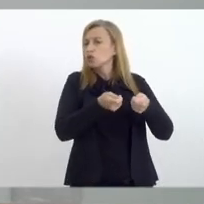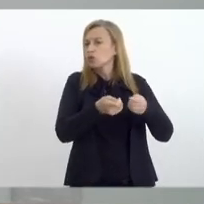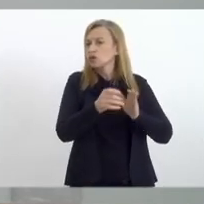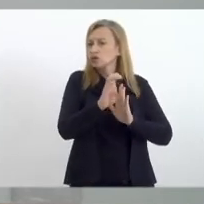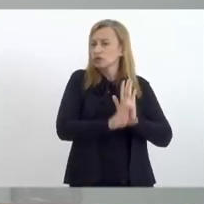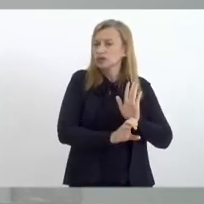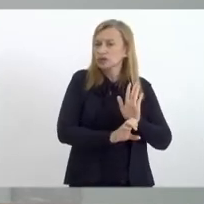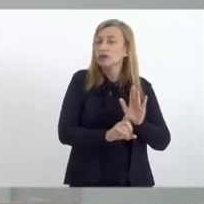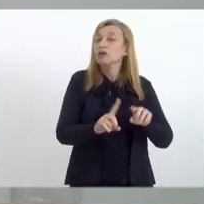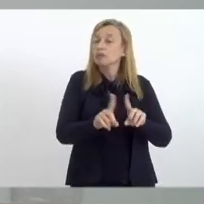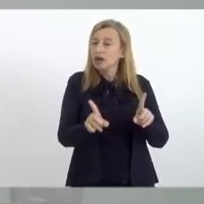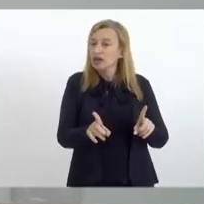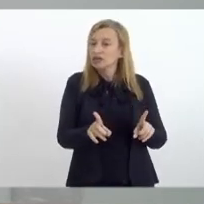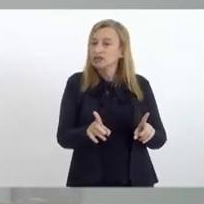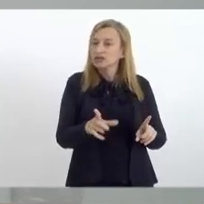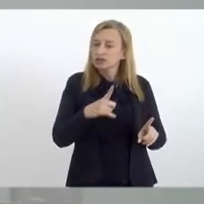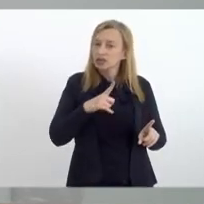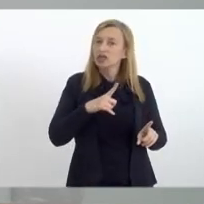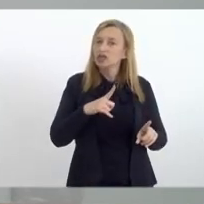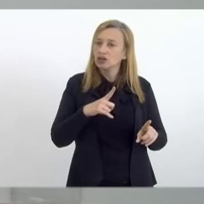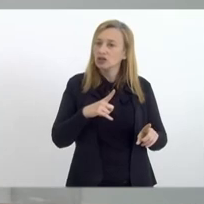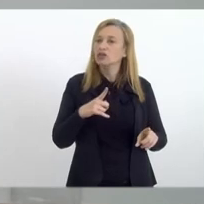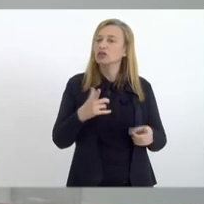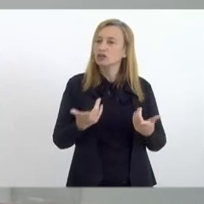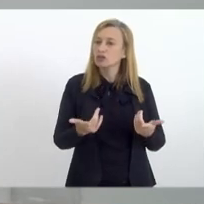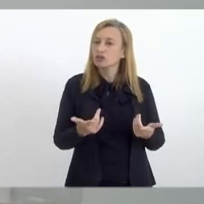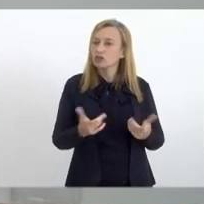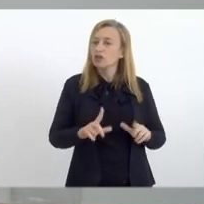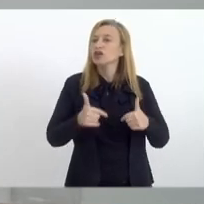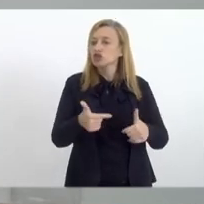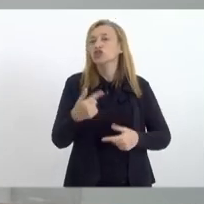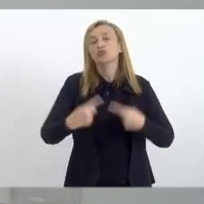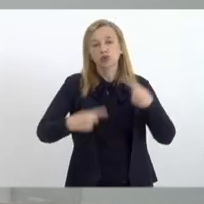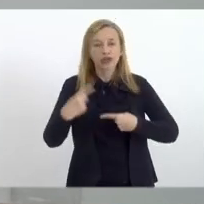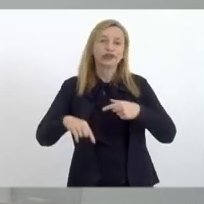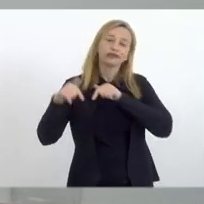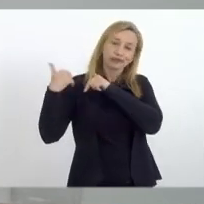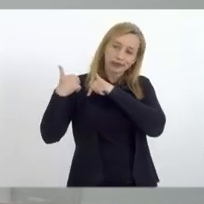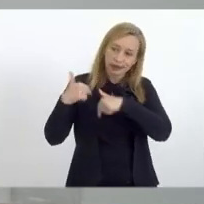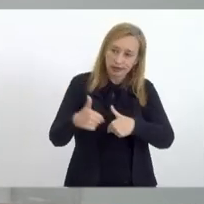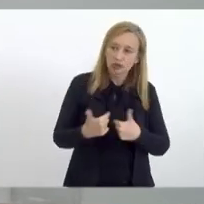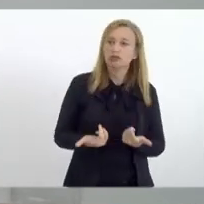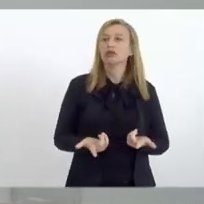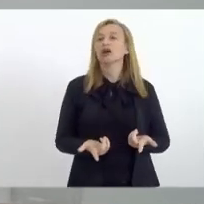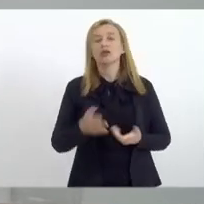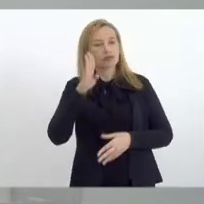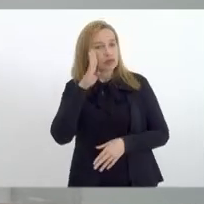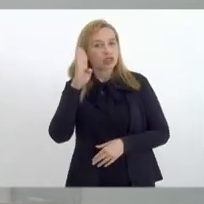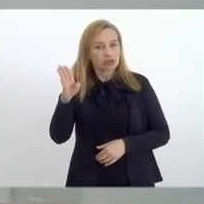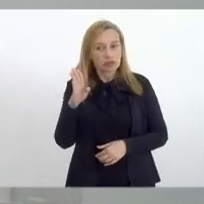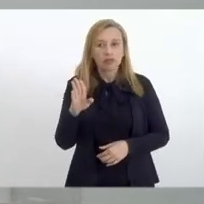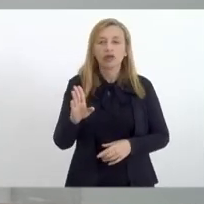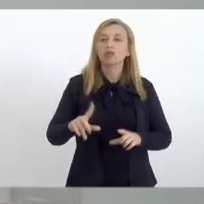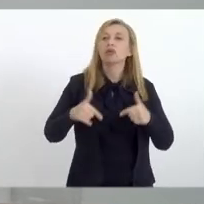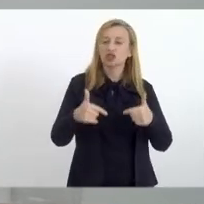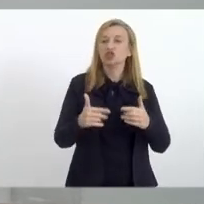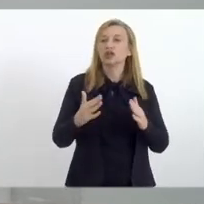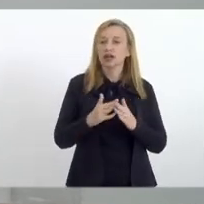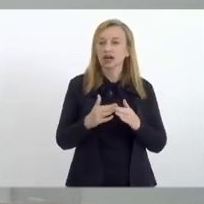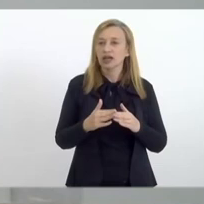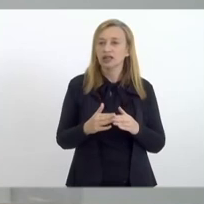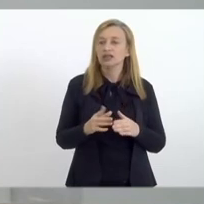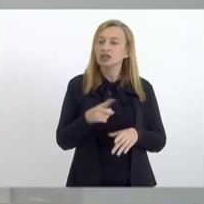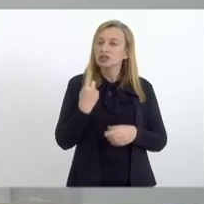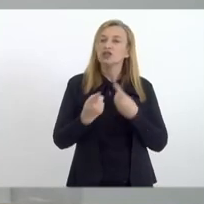emendas, mas há um jogo político que é tradicional e fundamental para o funcionamento da Casa. Então, a